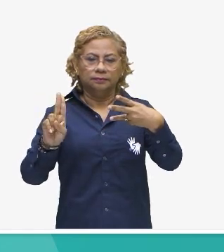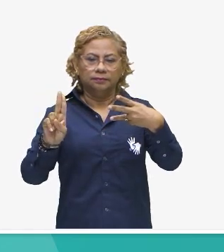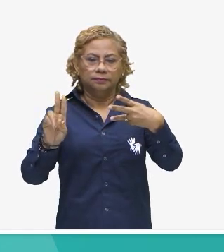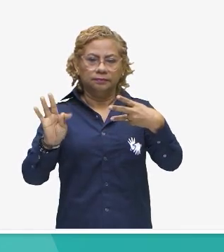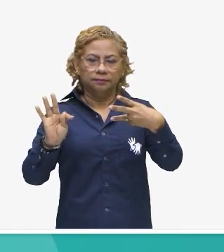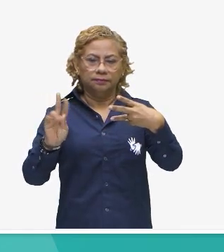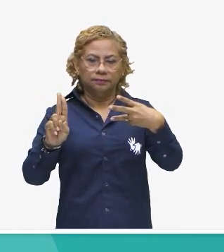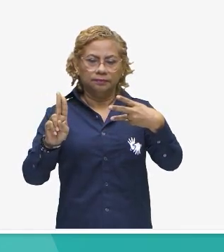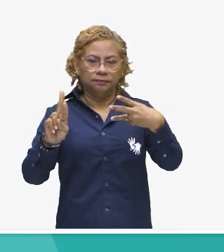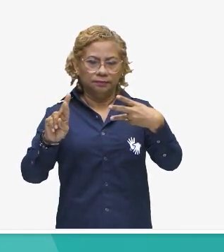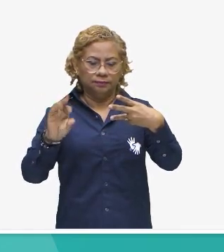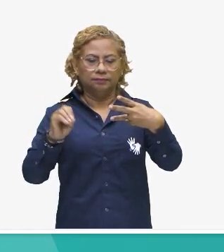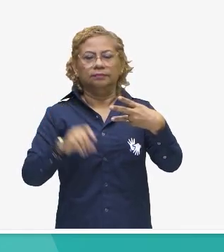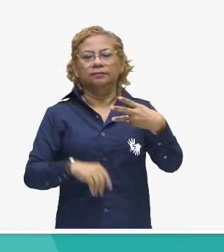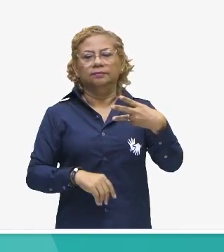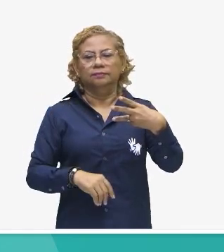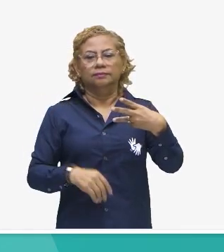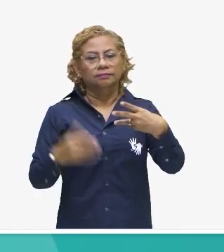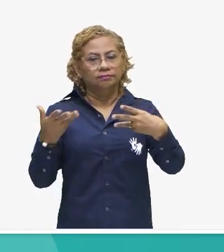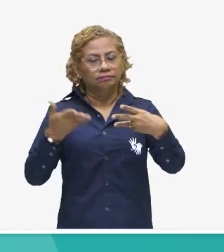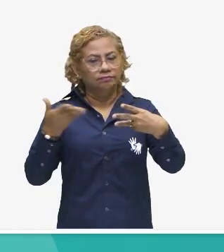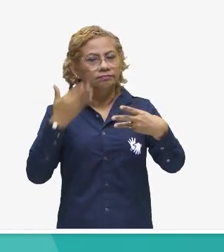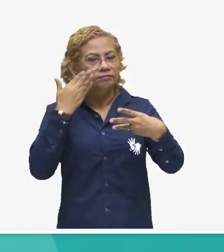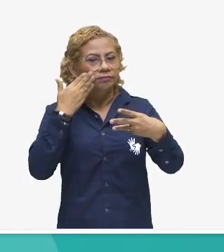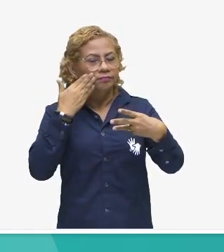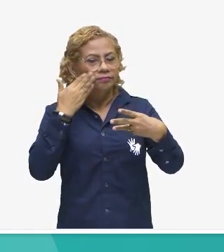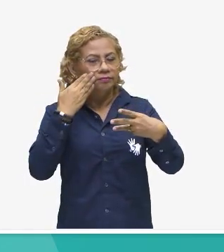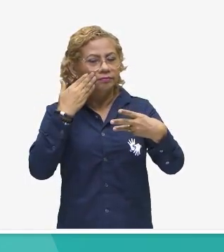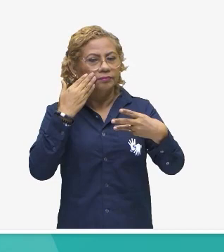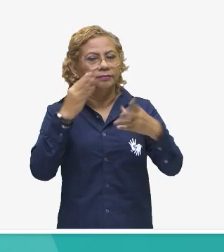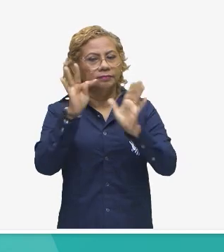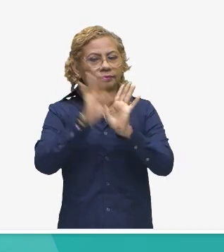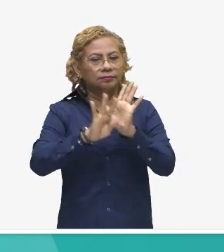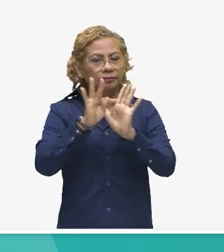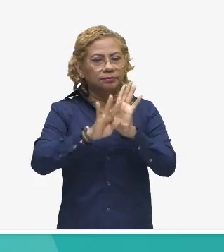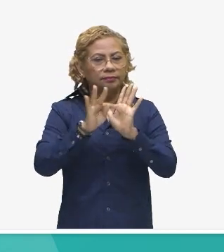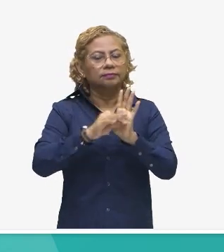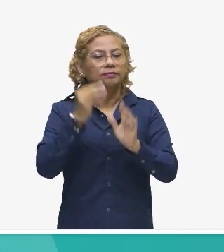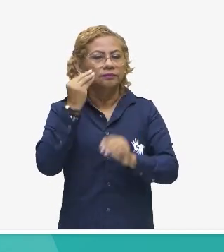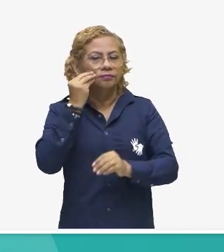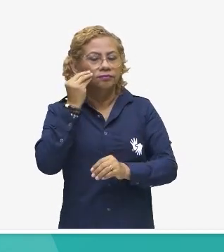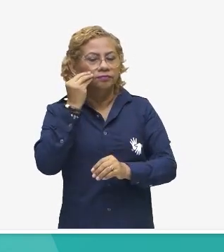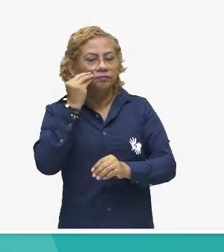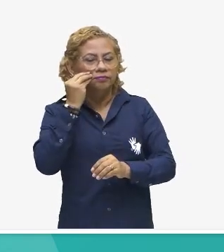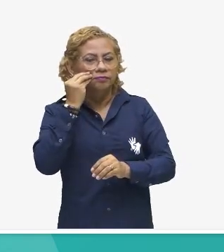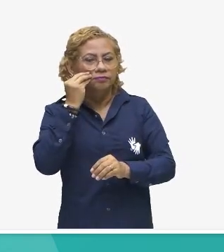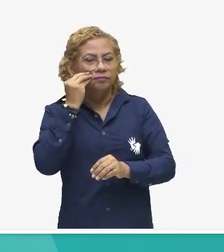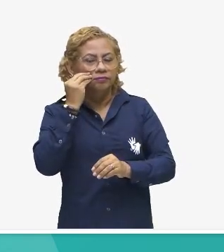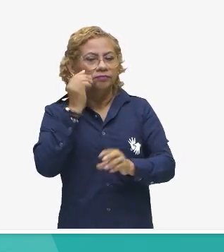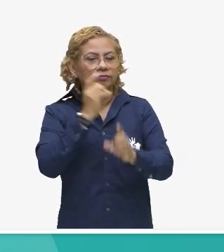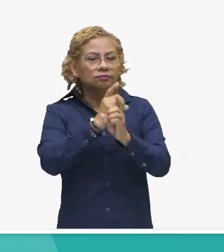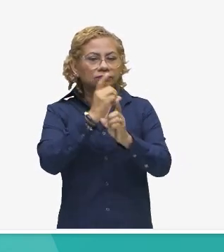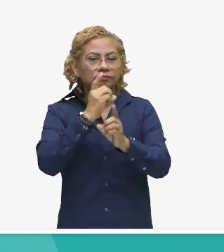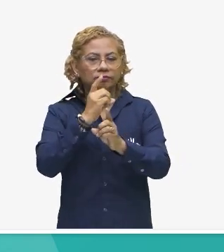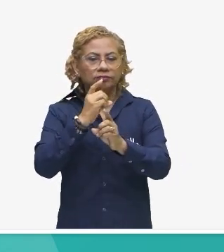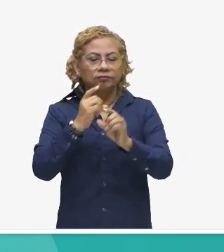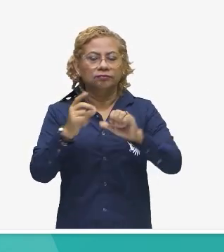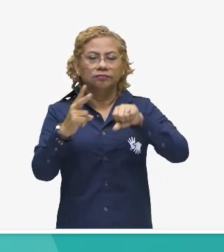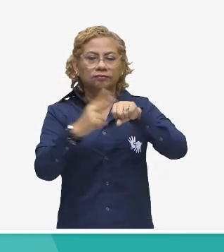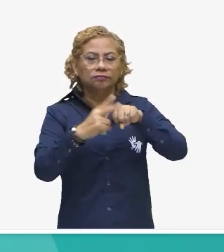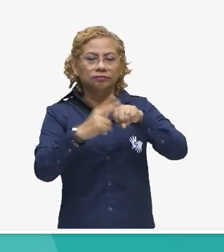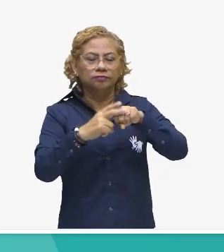futuro. Agora a gente vai acompanhar um texto, vamos verificar os verbos, em que tempo